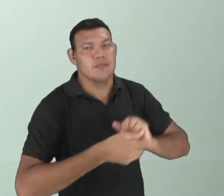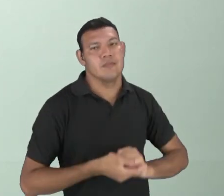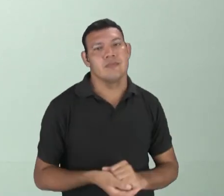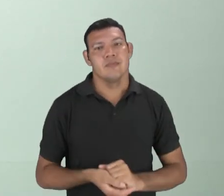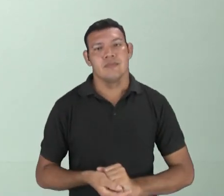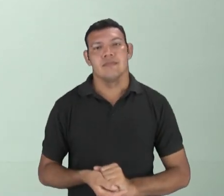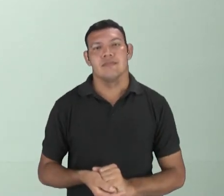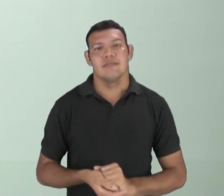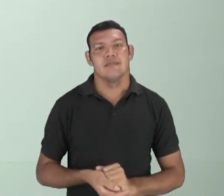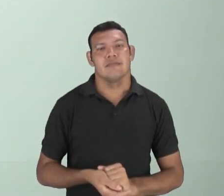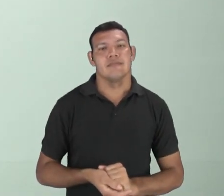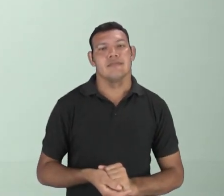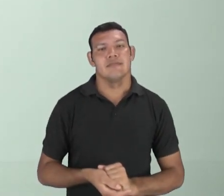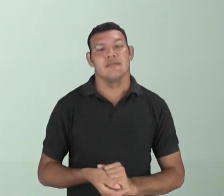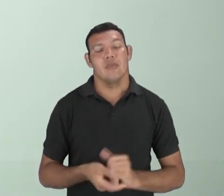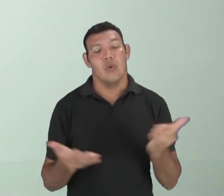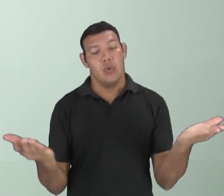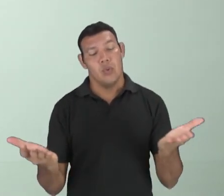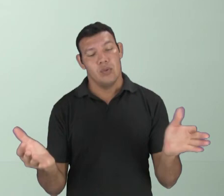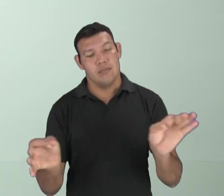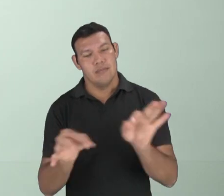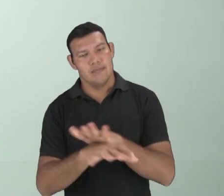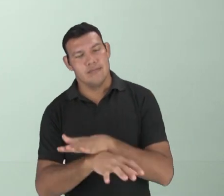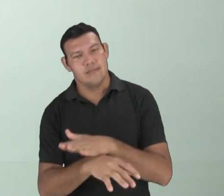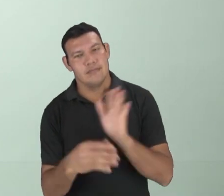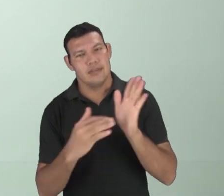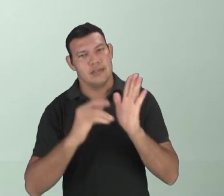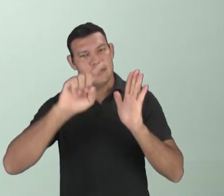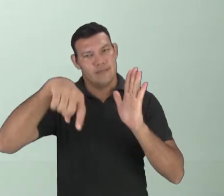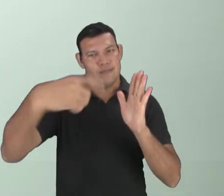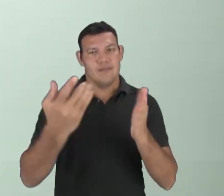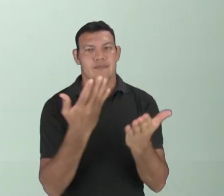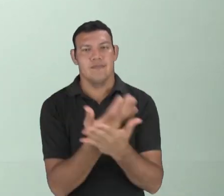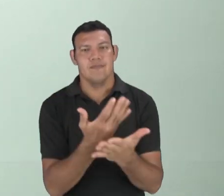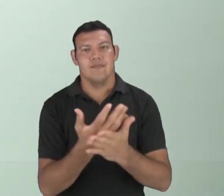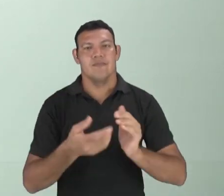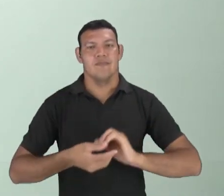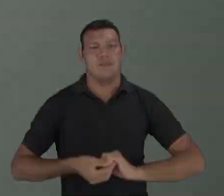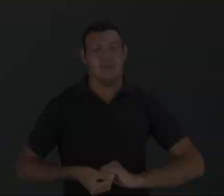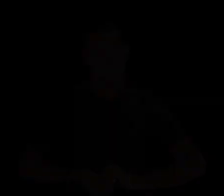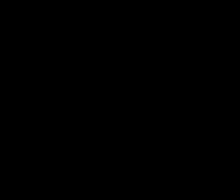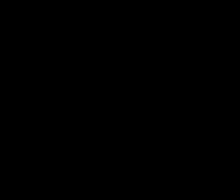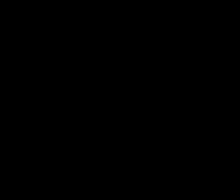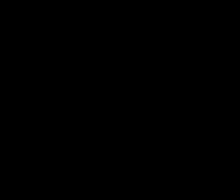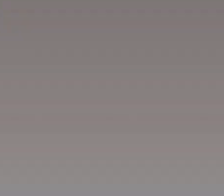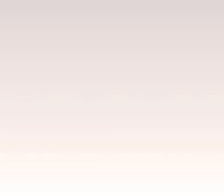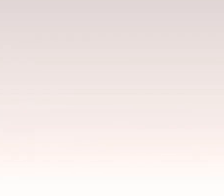proficiente. Isso aqui é por hoje, até a próxima aula. Tchau!